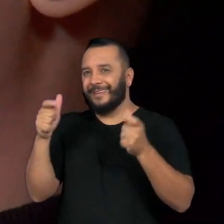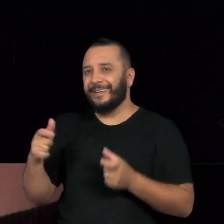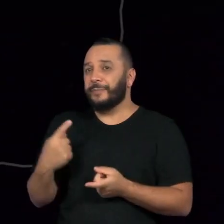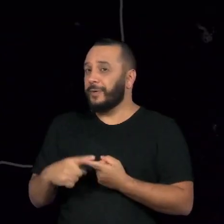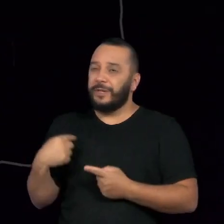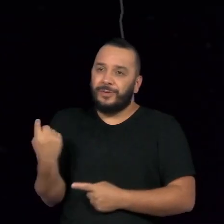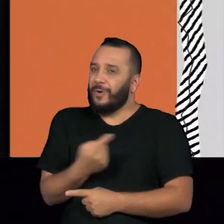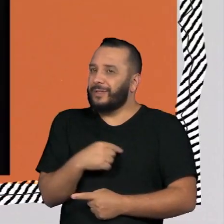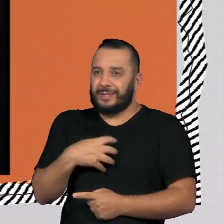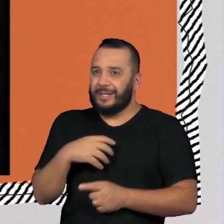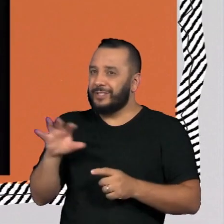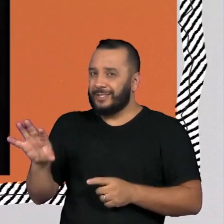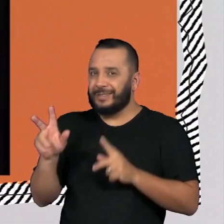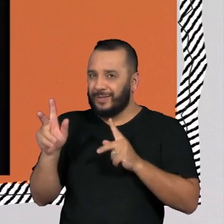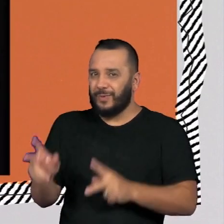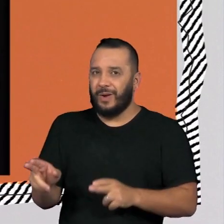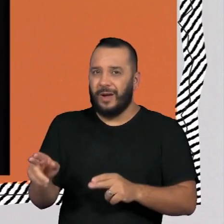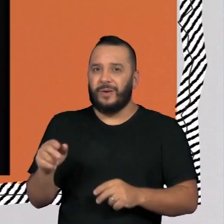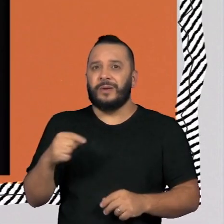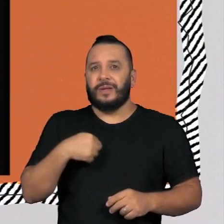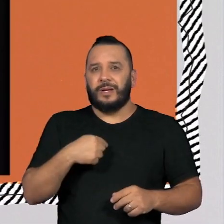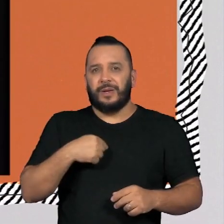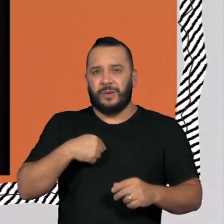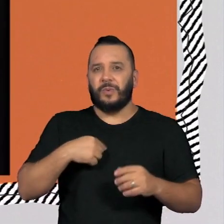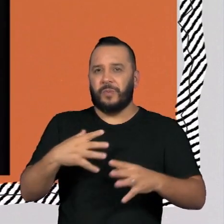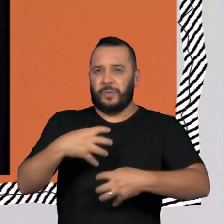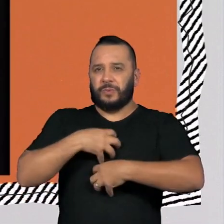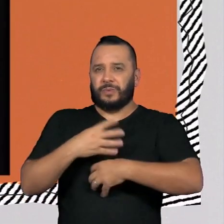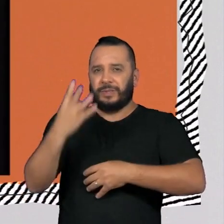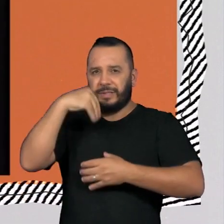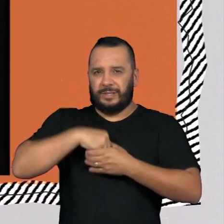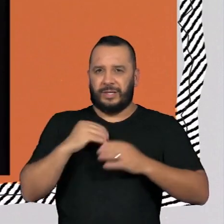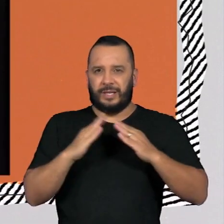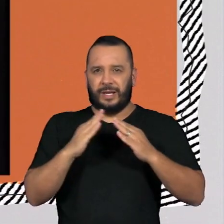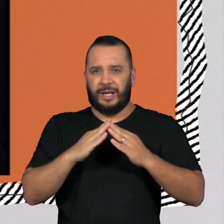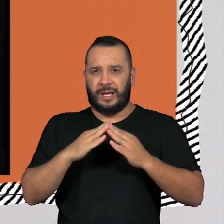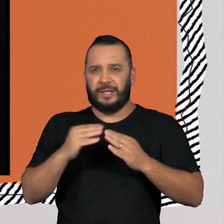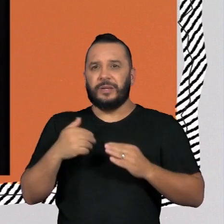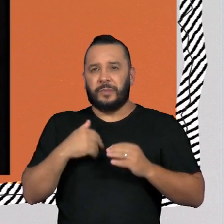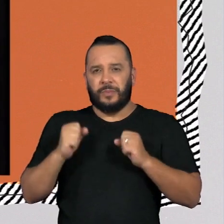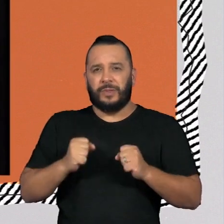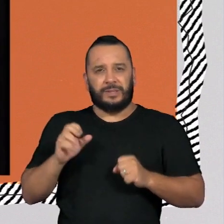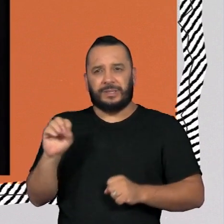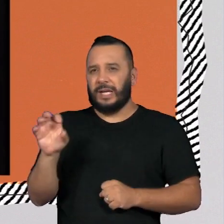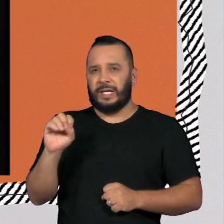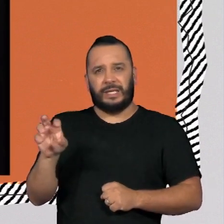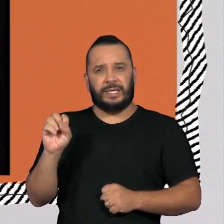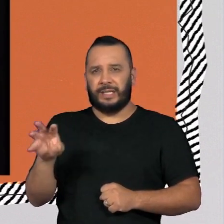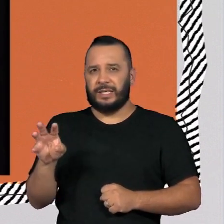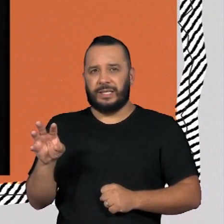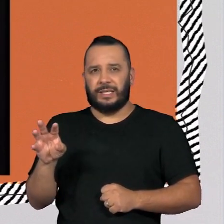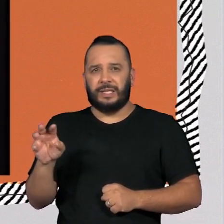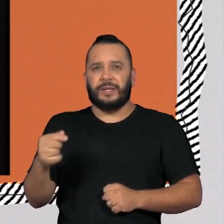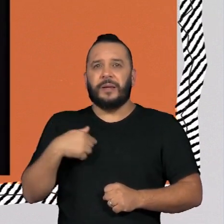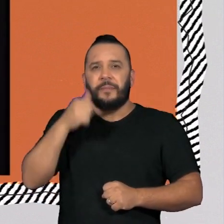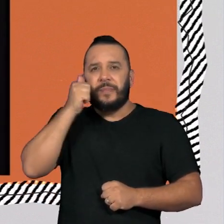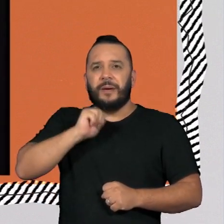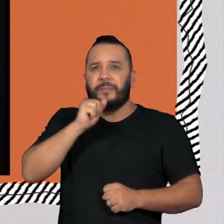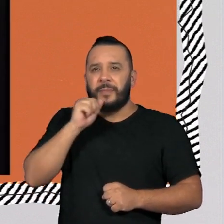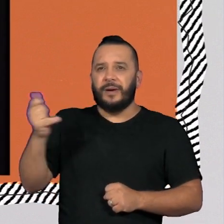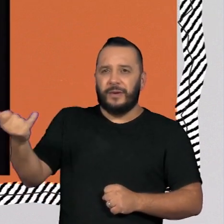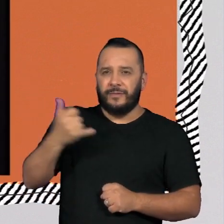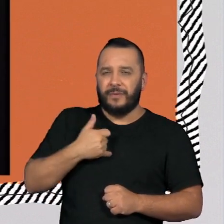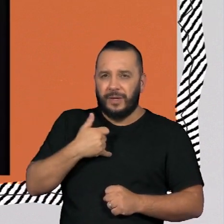ET. I am possessed by this house and can never leave it again. His mother said you're